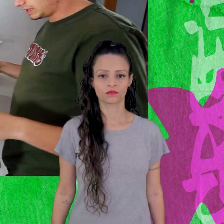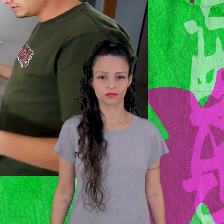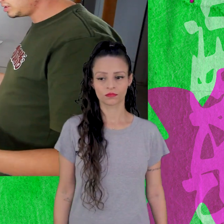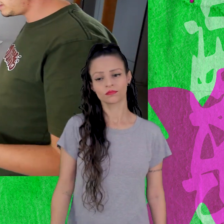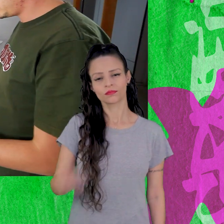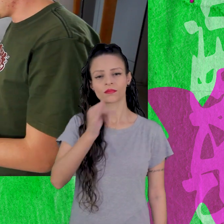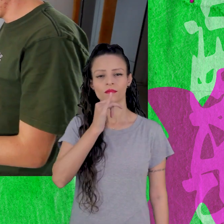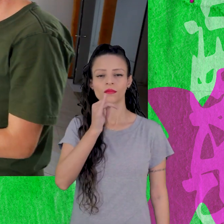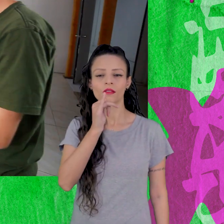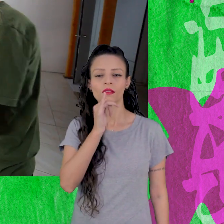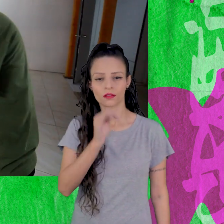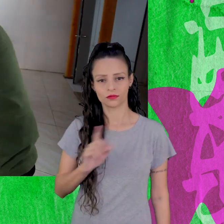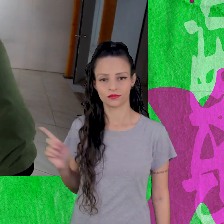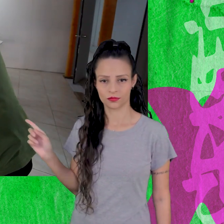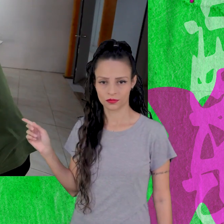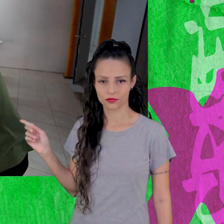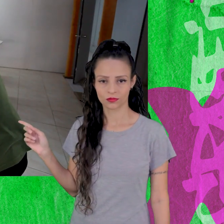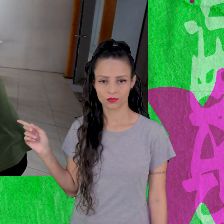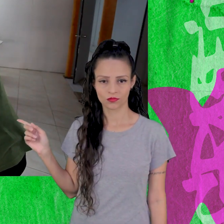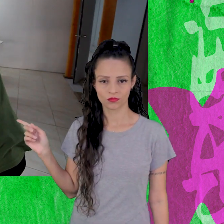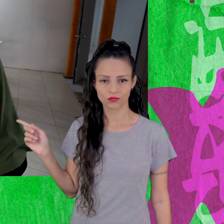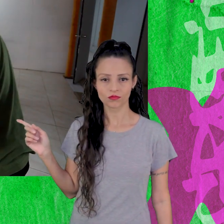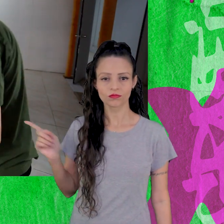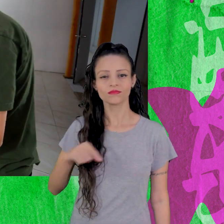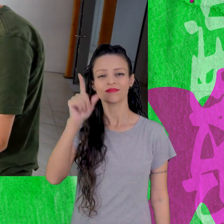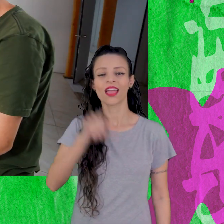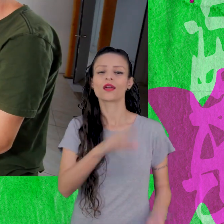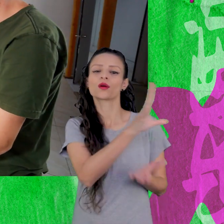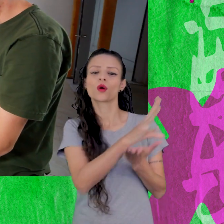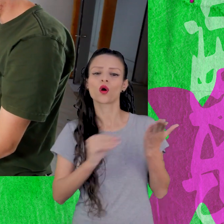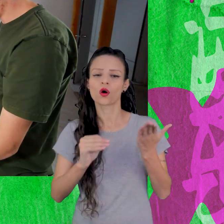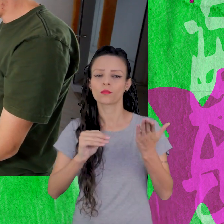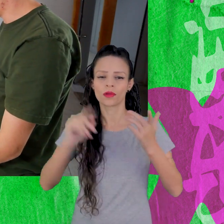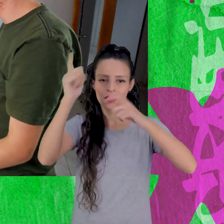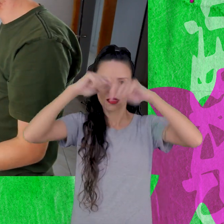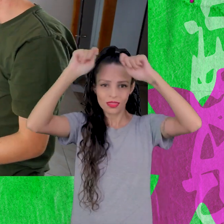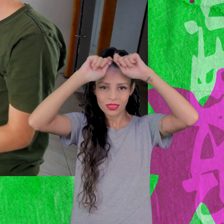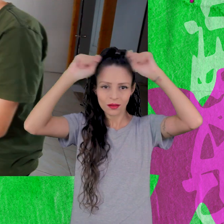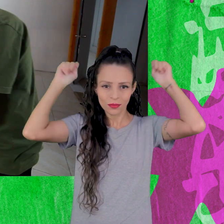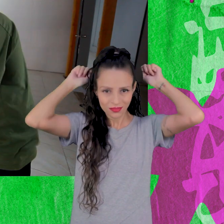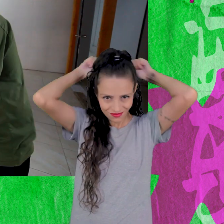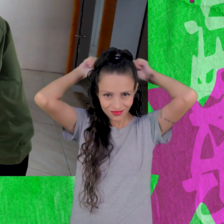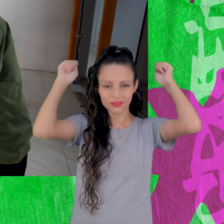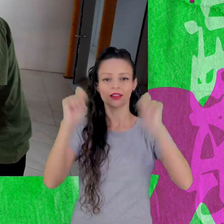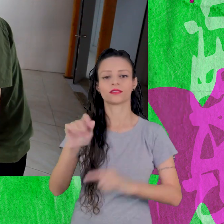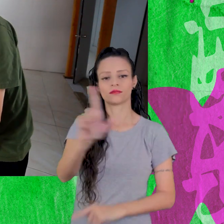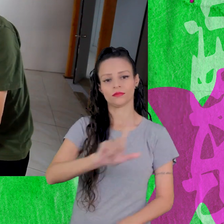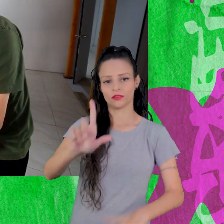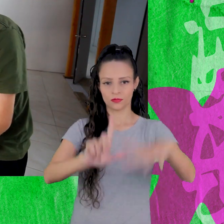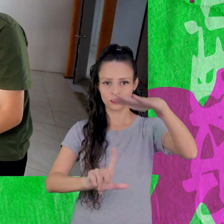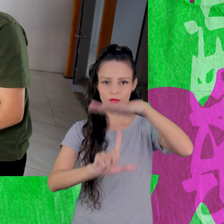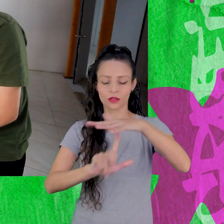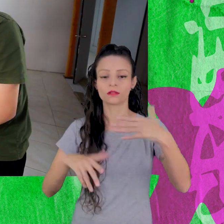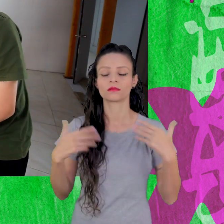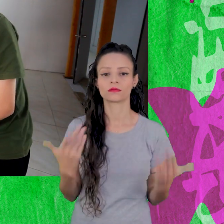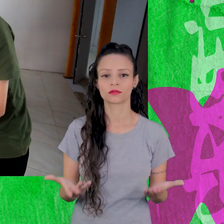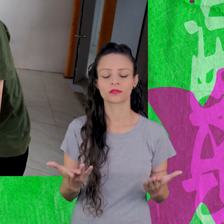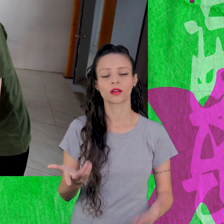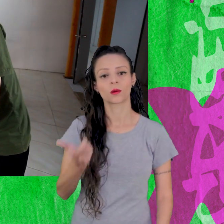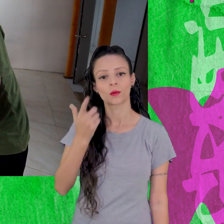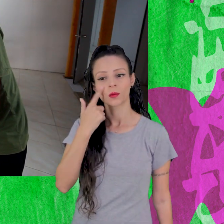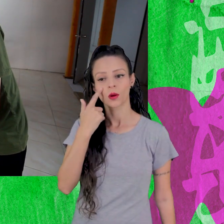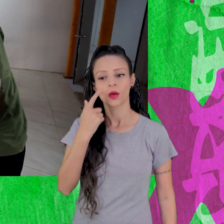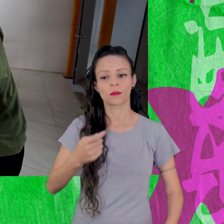que no caso a gente está fazendo uma réplica do que foi a bandana da Amostra Paraná. Então a gente